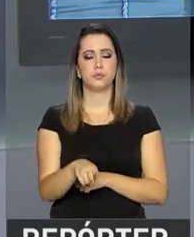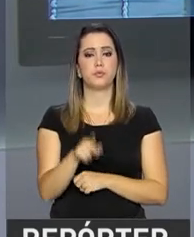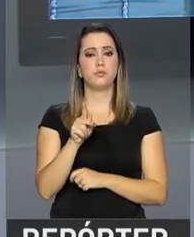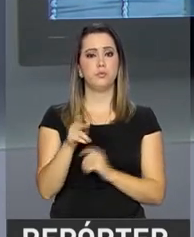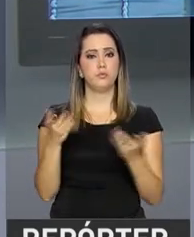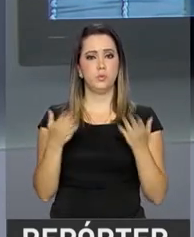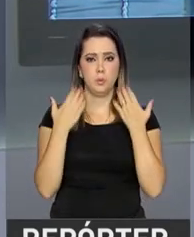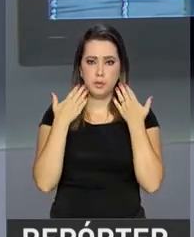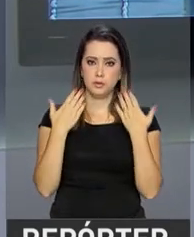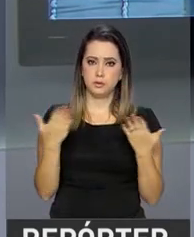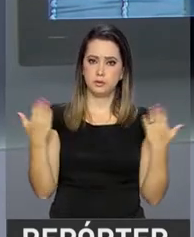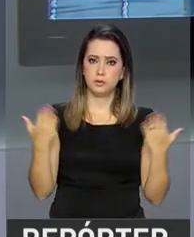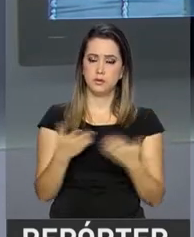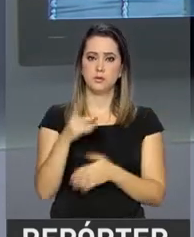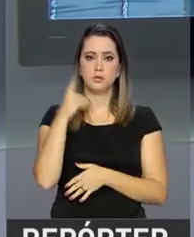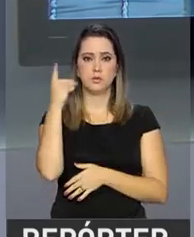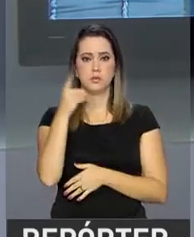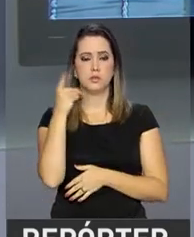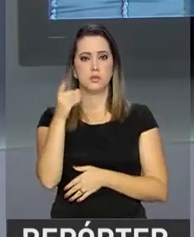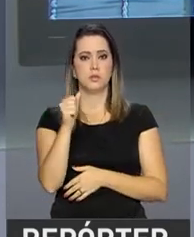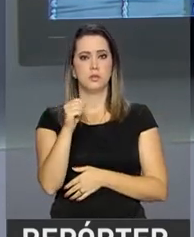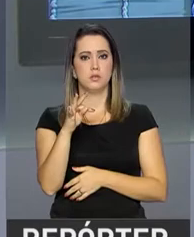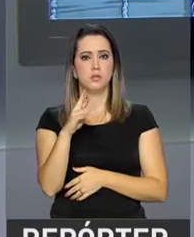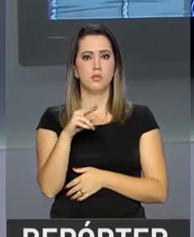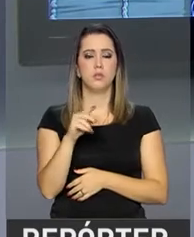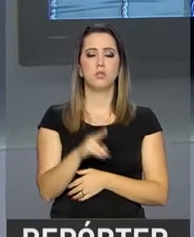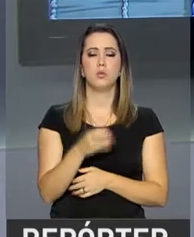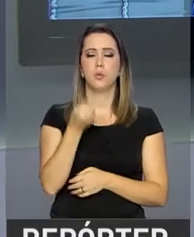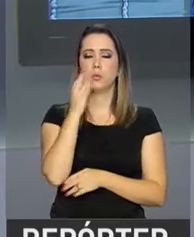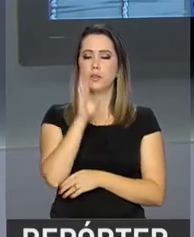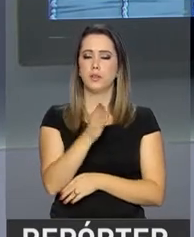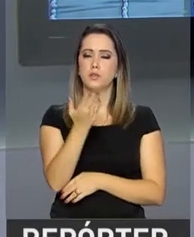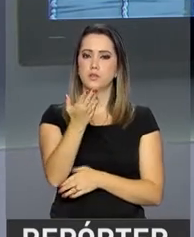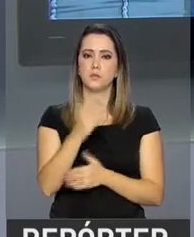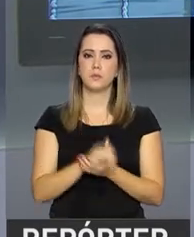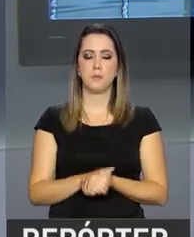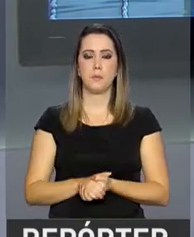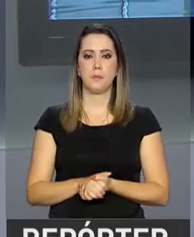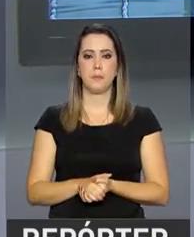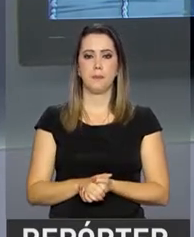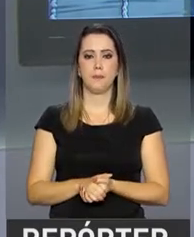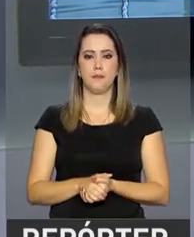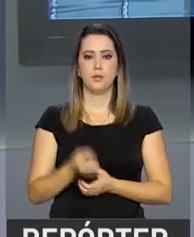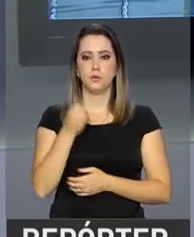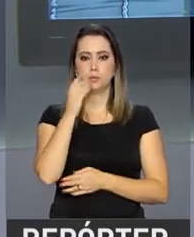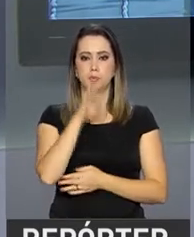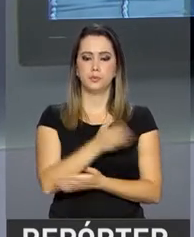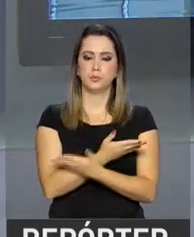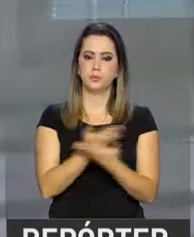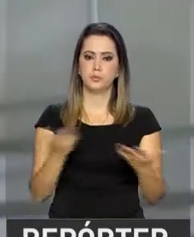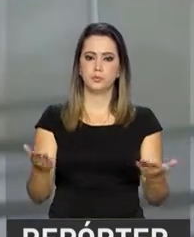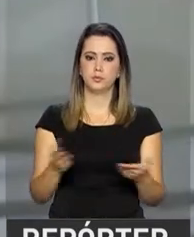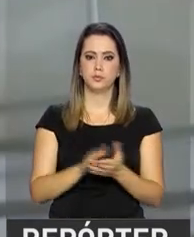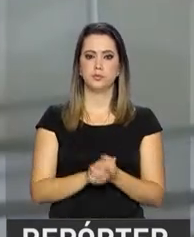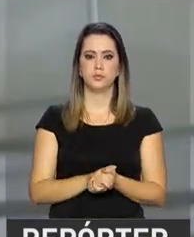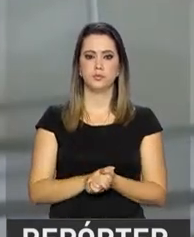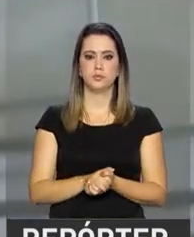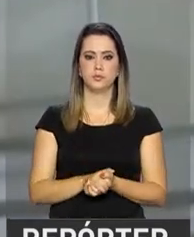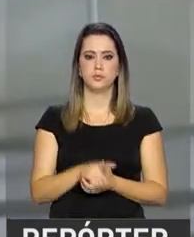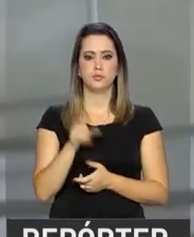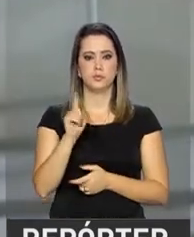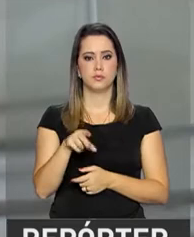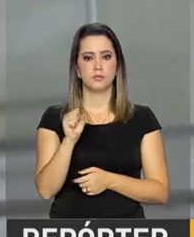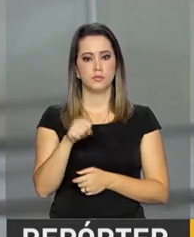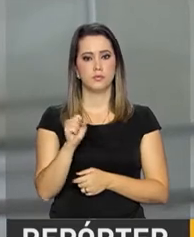apresentada hoje pelo deputado Arthur Maia. Olá, Pablo, boa tarde para você. Boa tarde, Roberto. Boa tarde a todos. É isso mesmo.